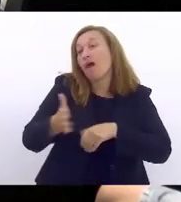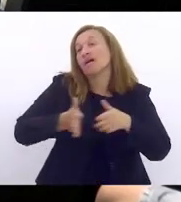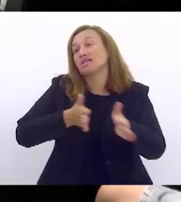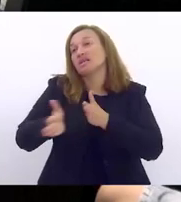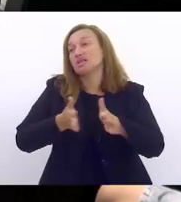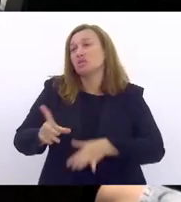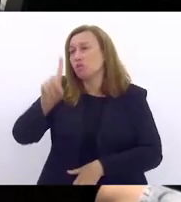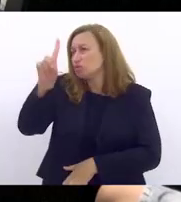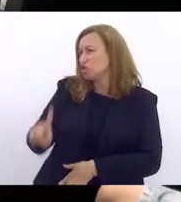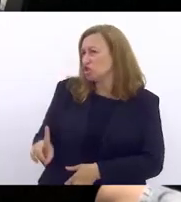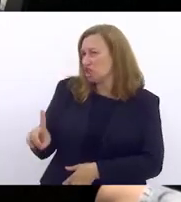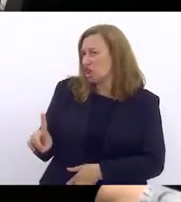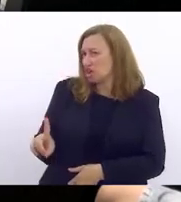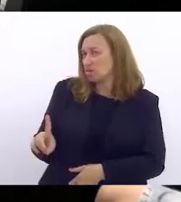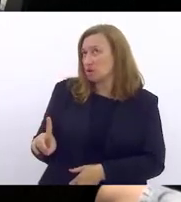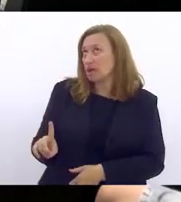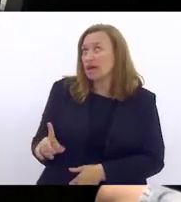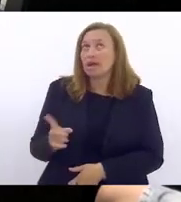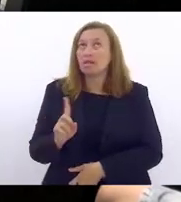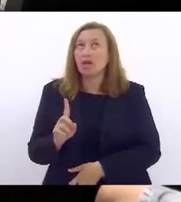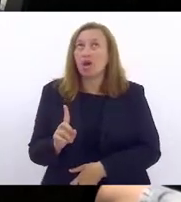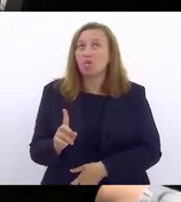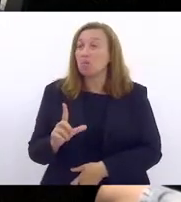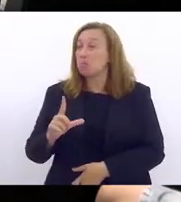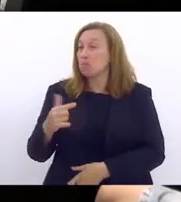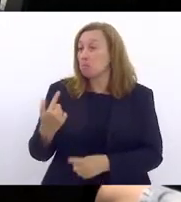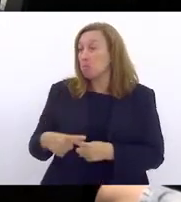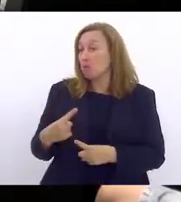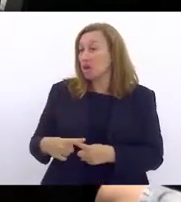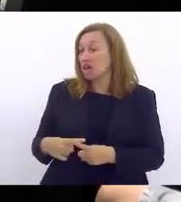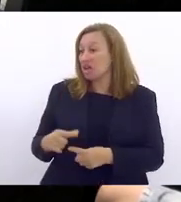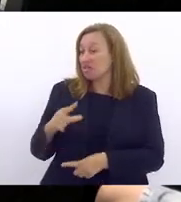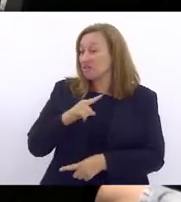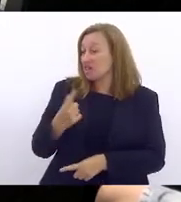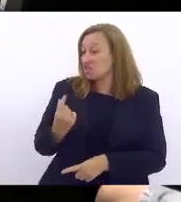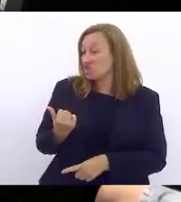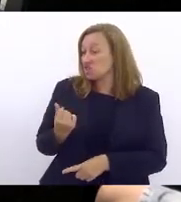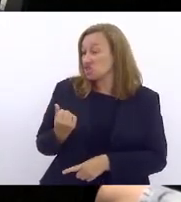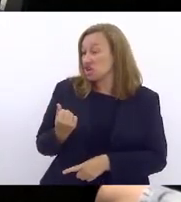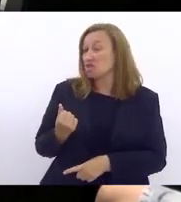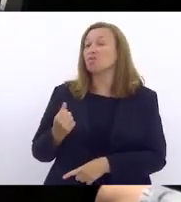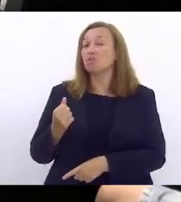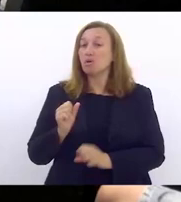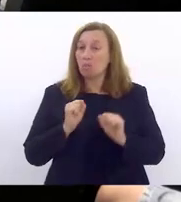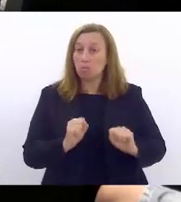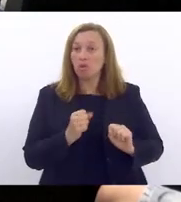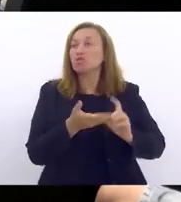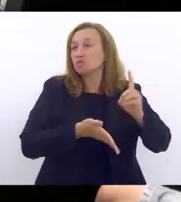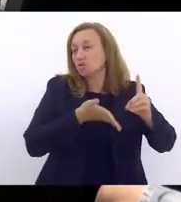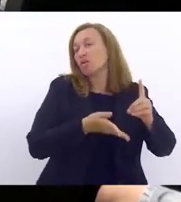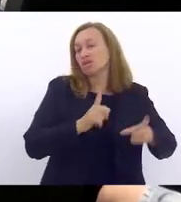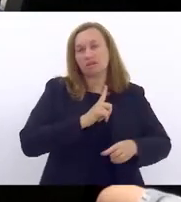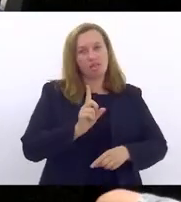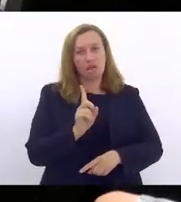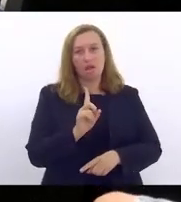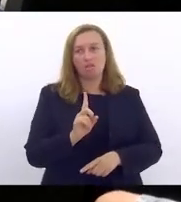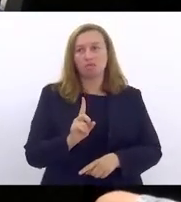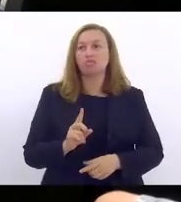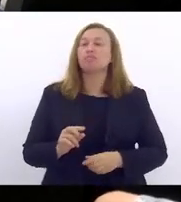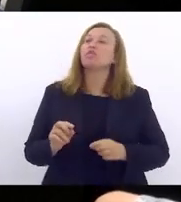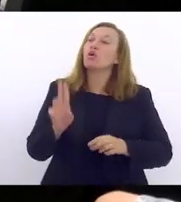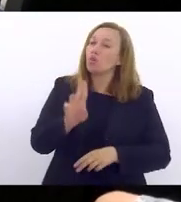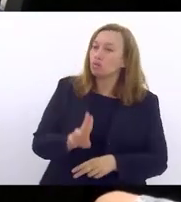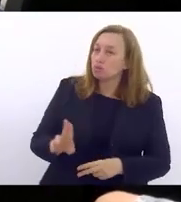como um privilégio de quem tem dinheiro para pagar. Então, a gente entendeu que a gente precisava priorizar as usuárias do